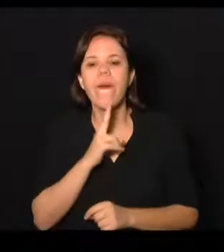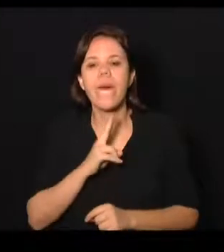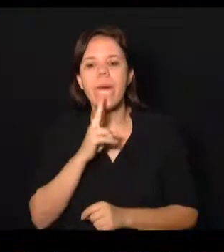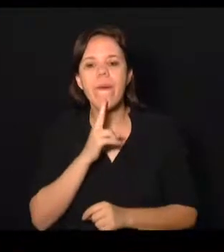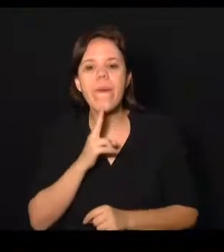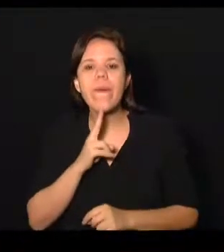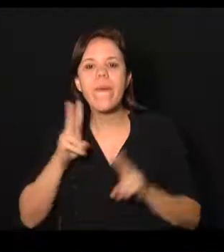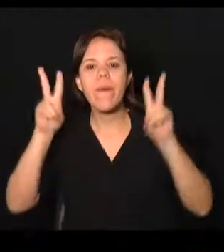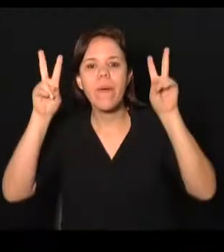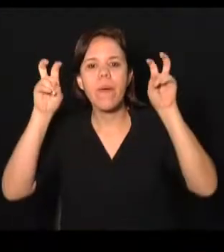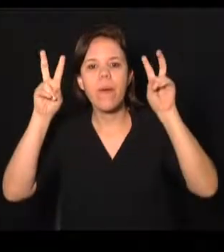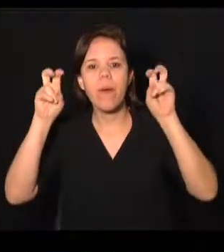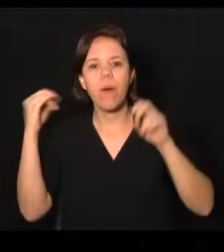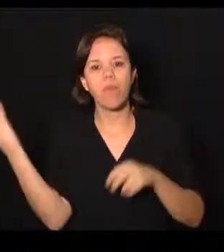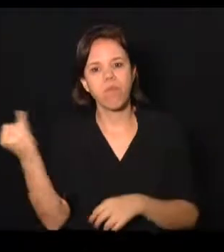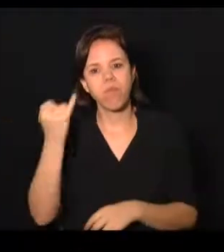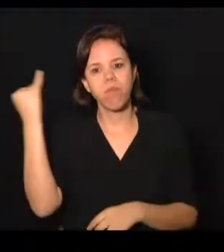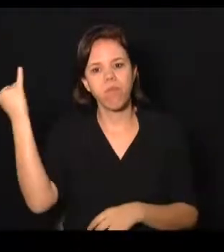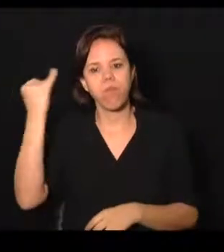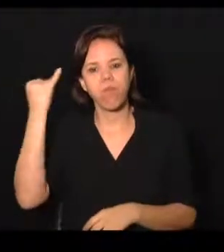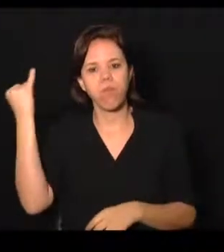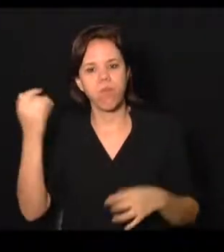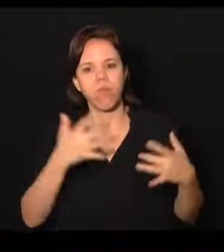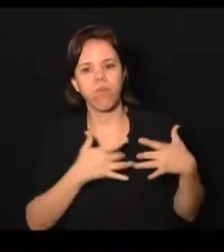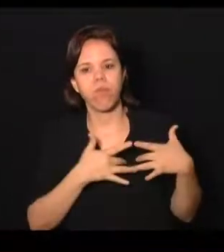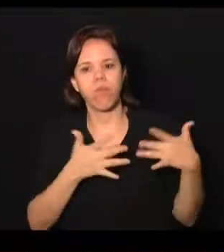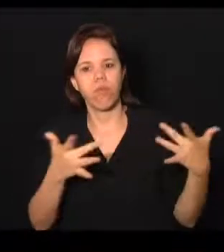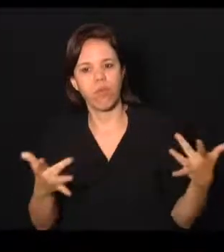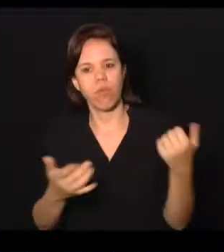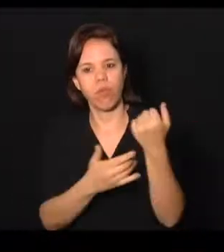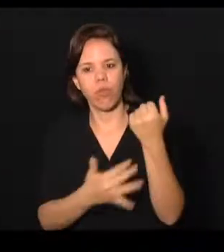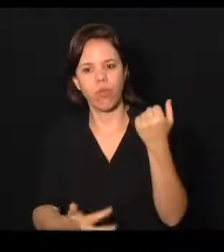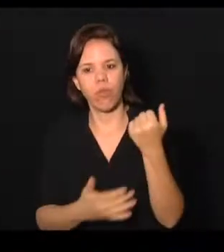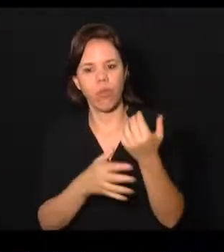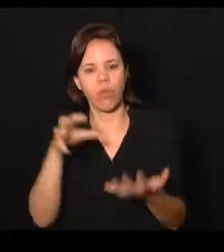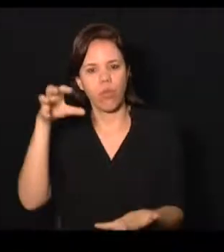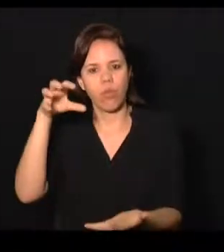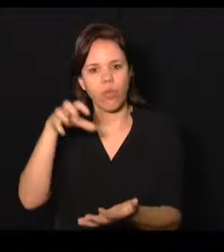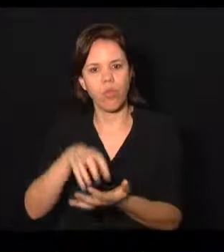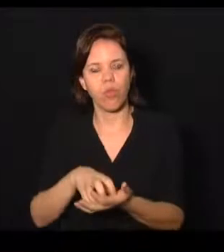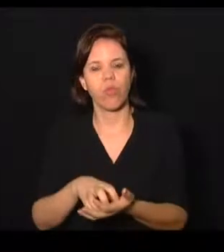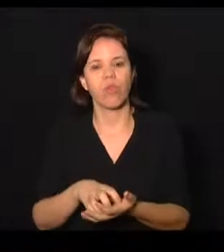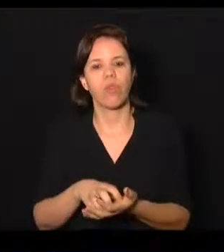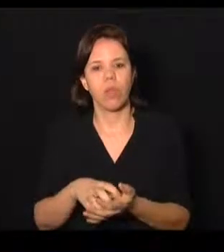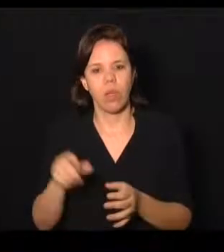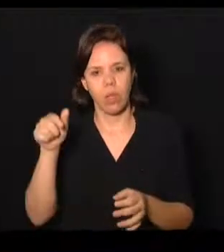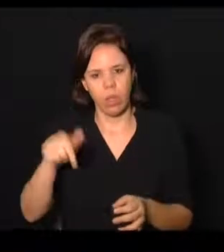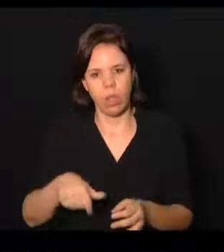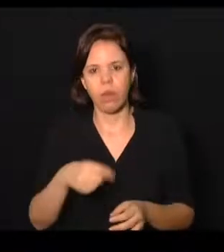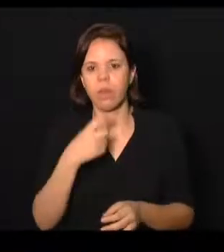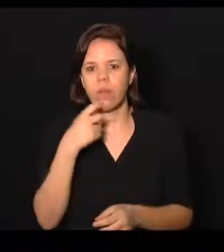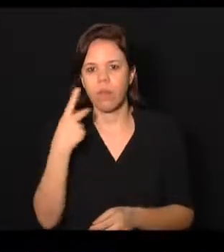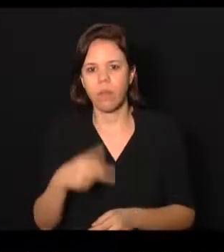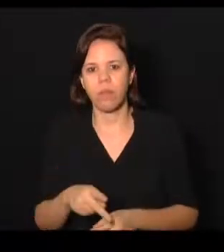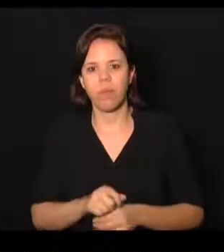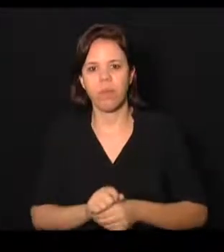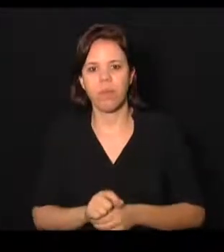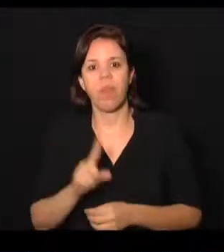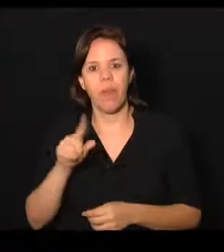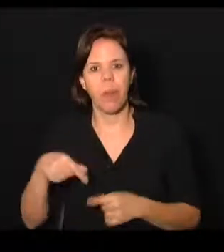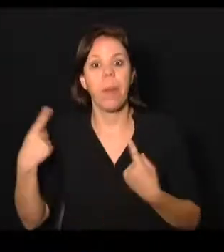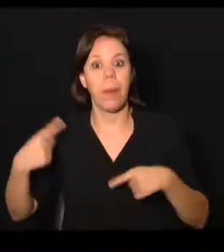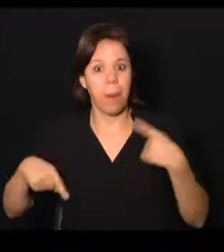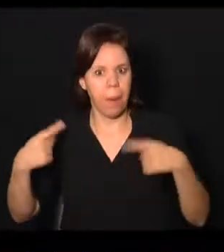a respeito da importância da doação de sangue pelo Centro de Hematologia aqui de Campinas. É um debate